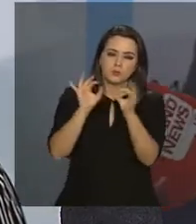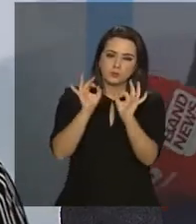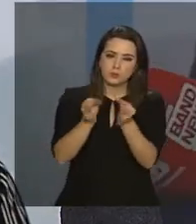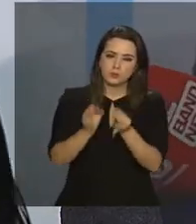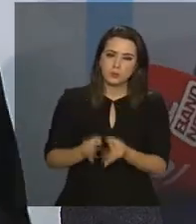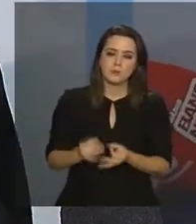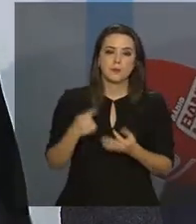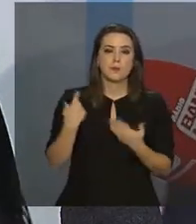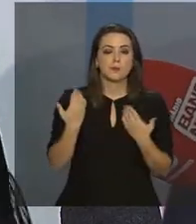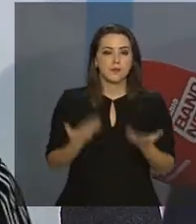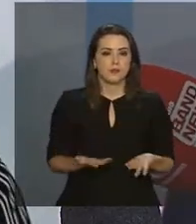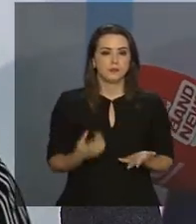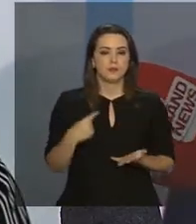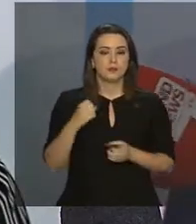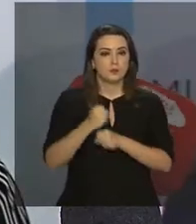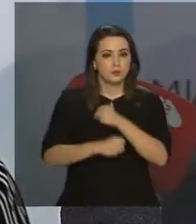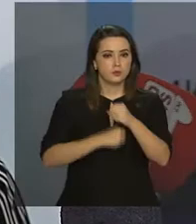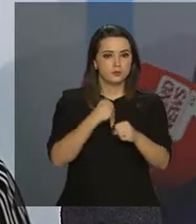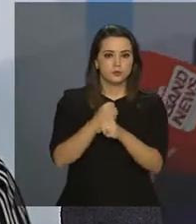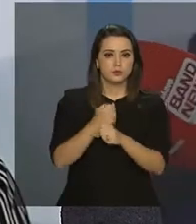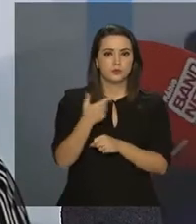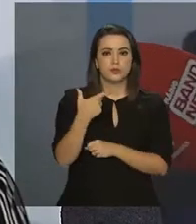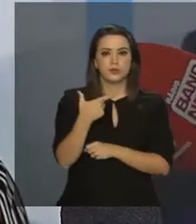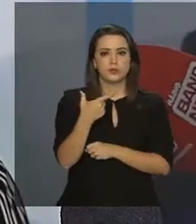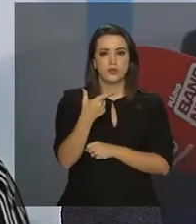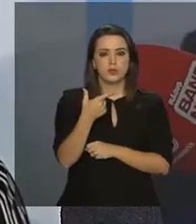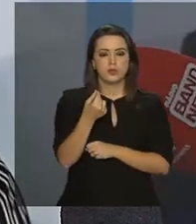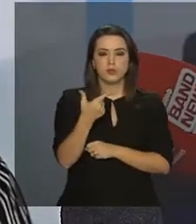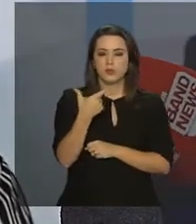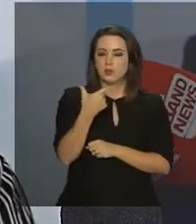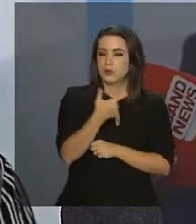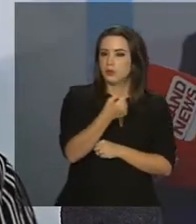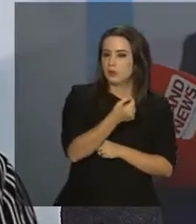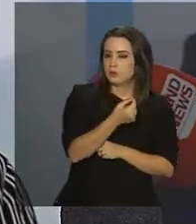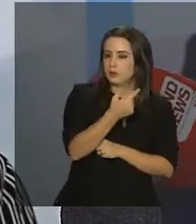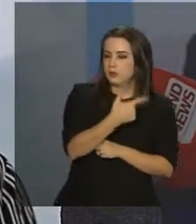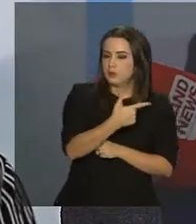estabelecidas e no ano de 2022 teremos um segundo monitoramento.